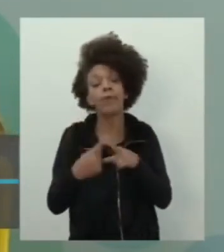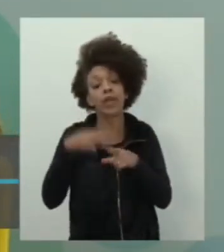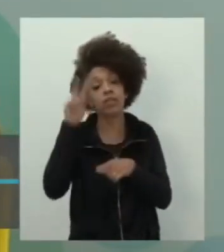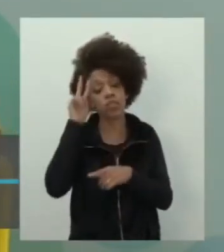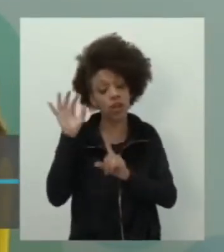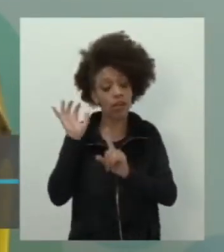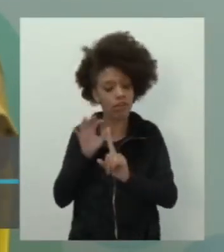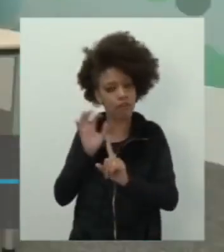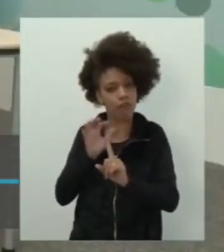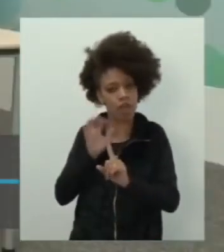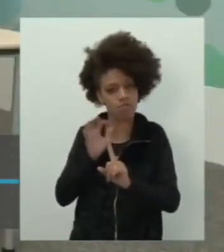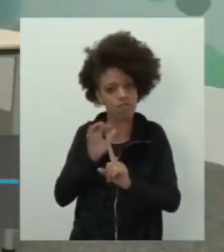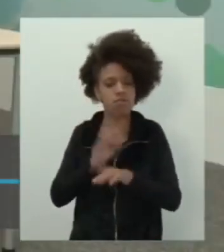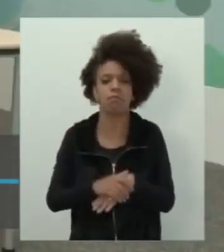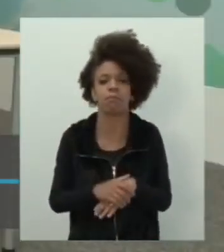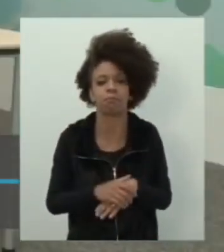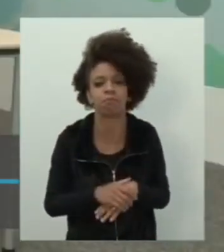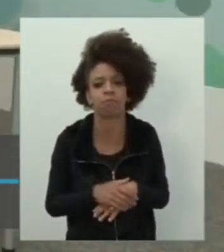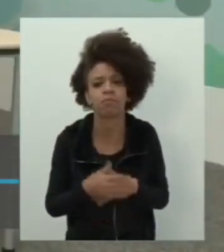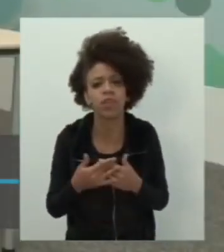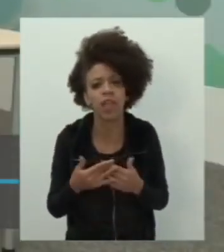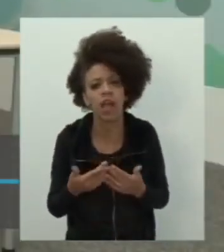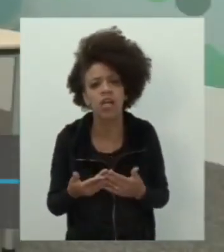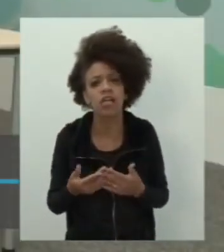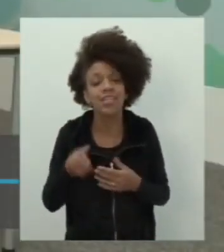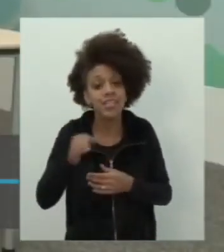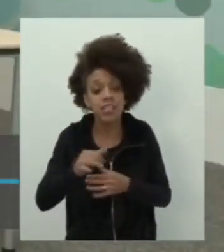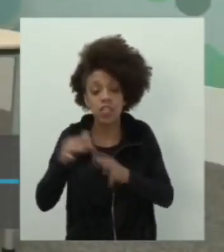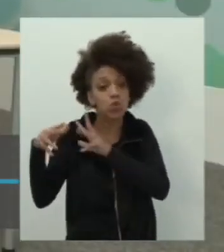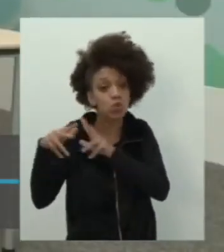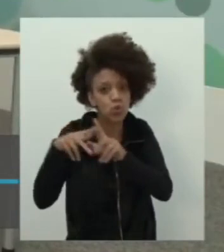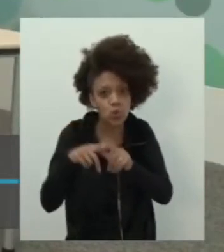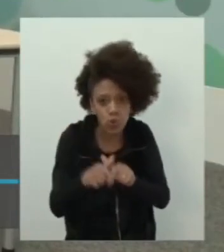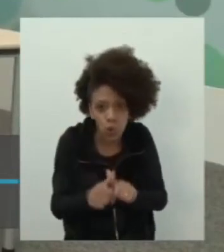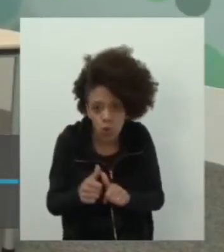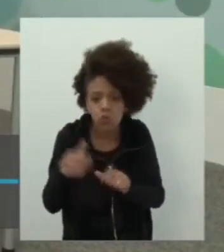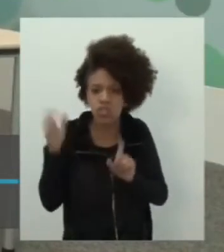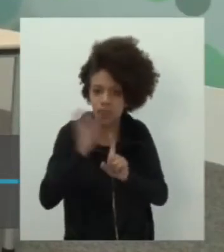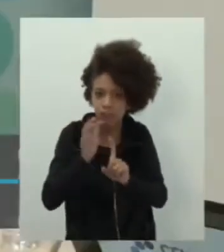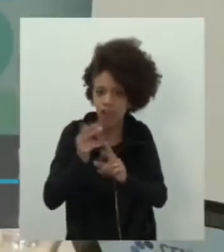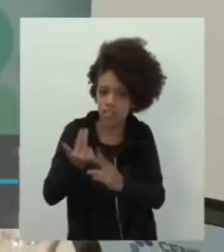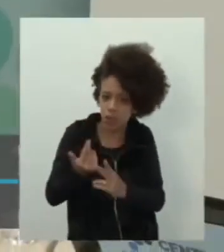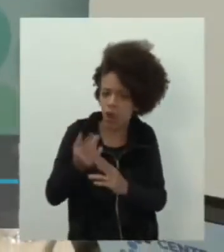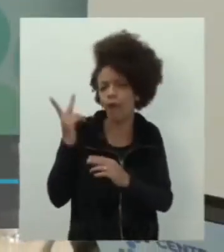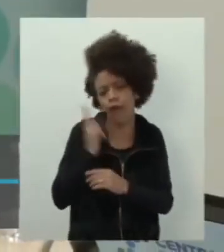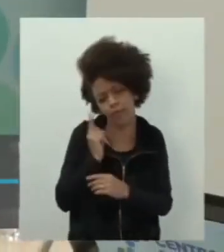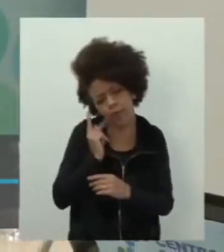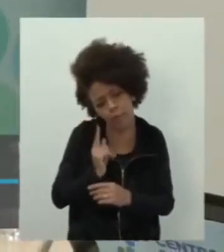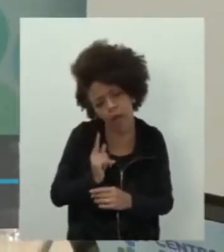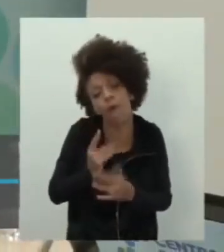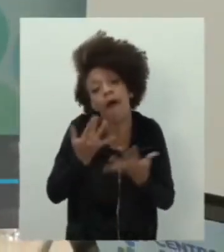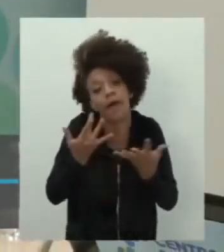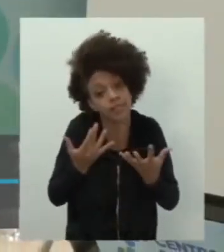na literatura. A gente se está todo mundo recebendo as mesmas influências, é normal, é comum, é aceitável que as